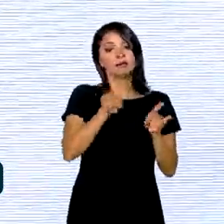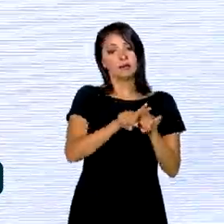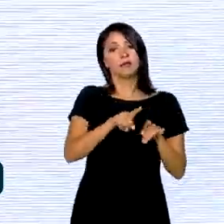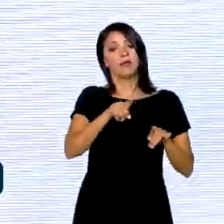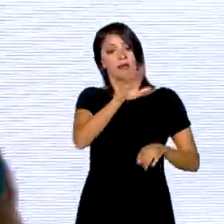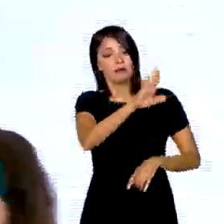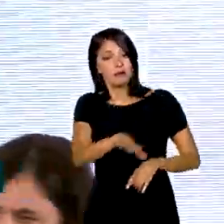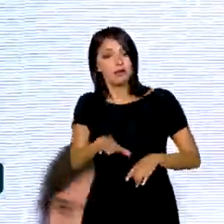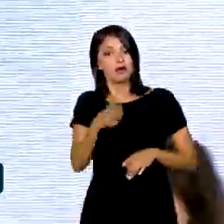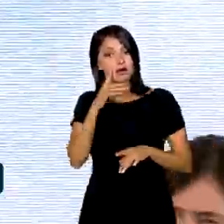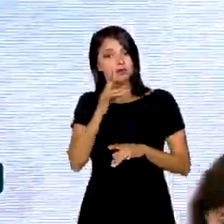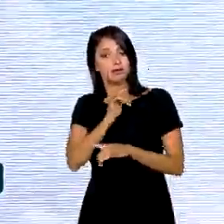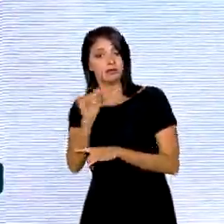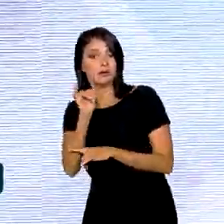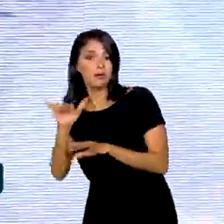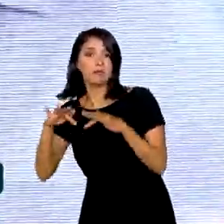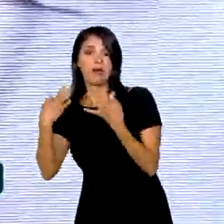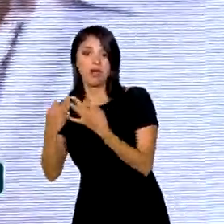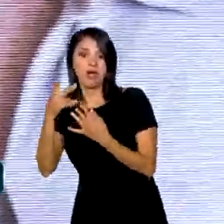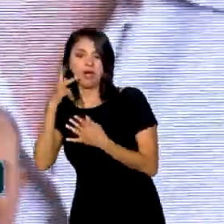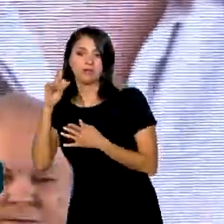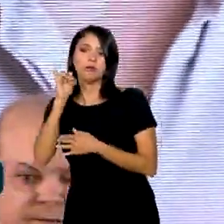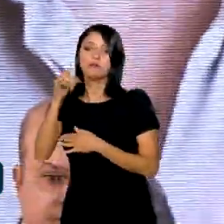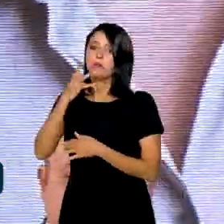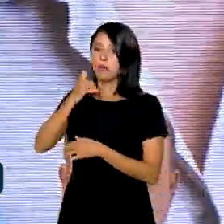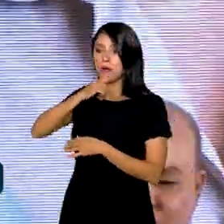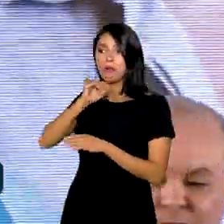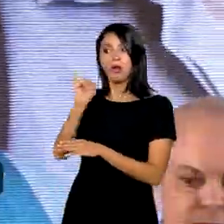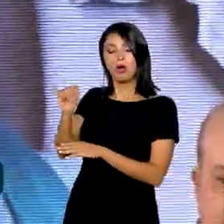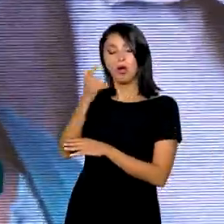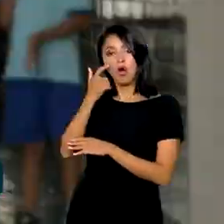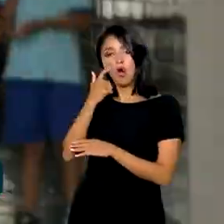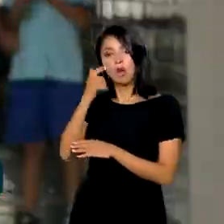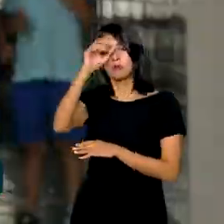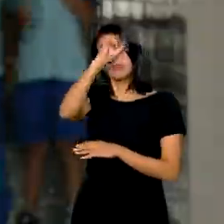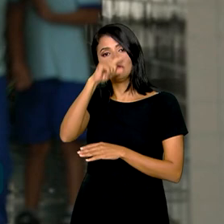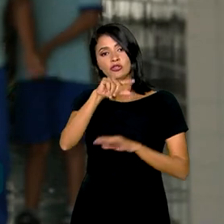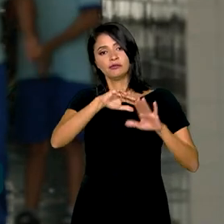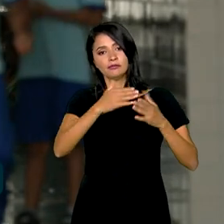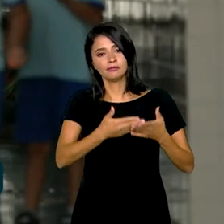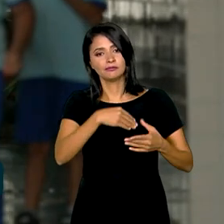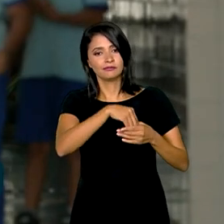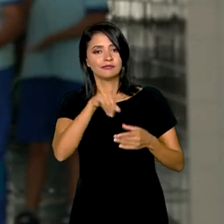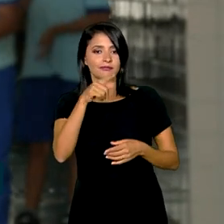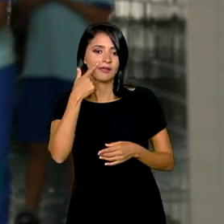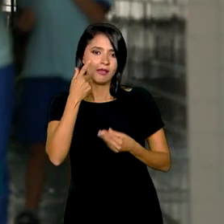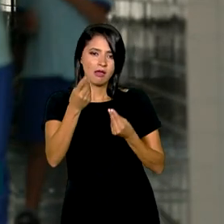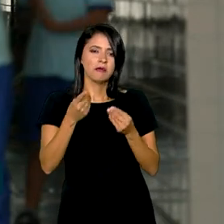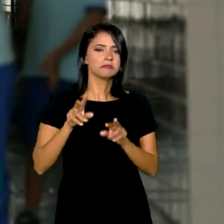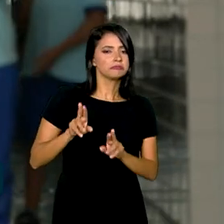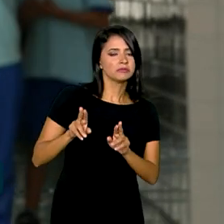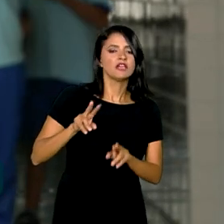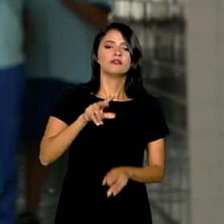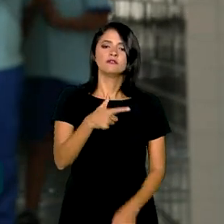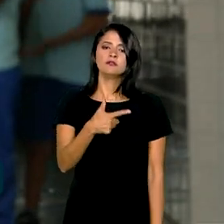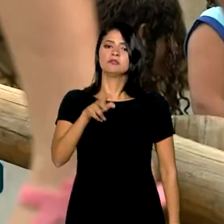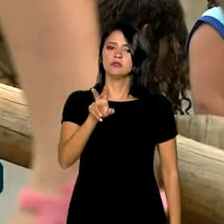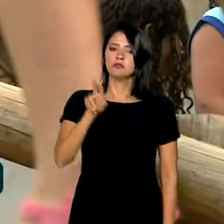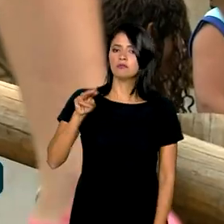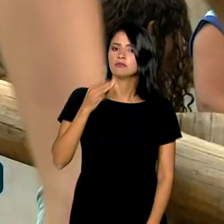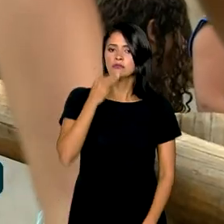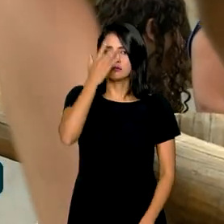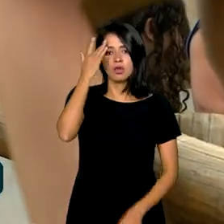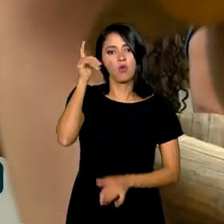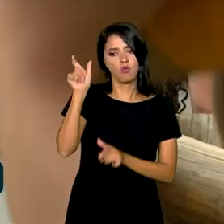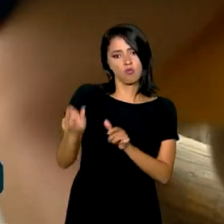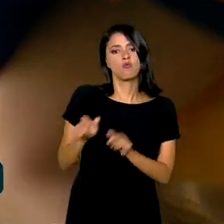crianças, levar informações para suas casas, para seus pais, para os seus familiares. A expectativa é de que 25 milhões de estudantes